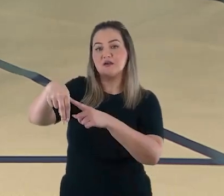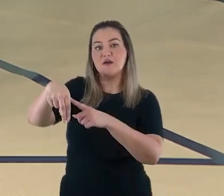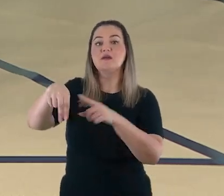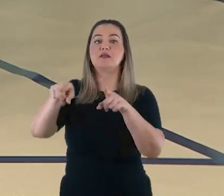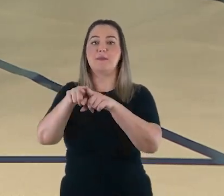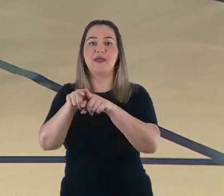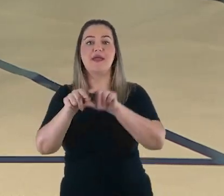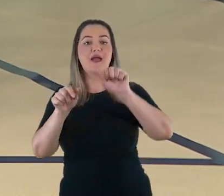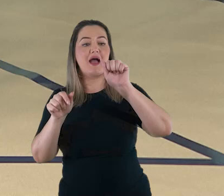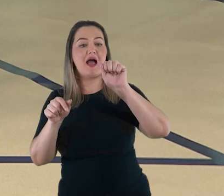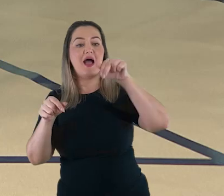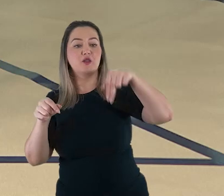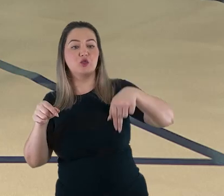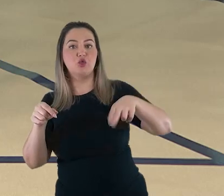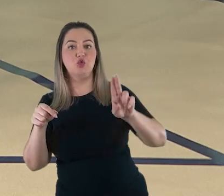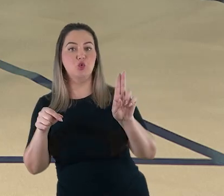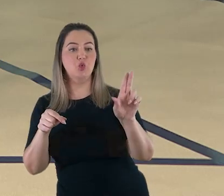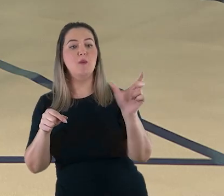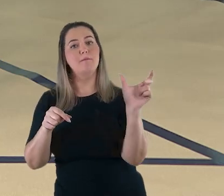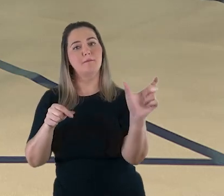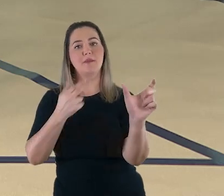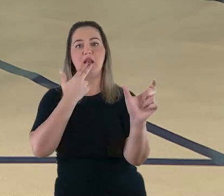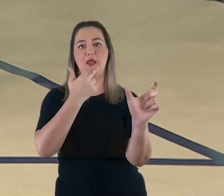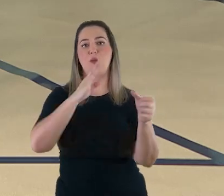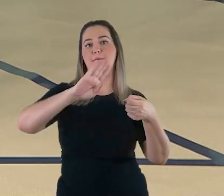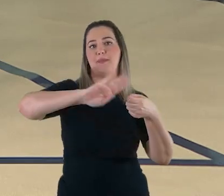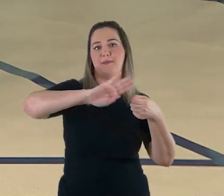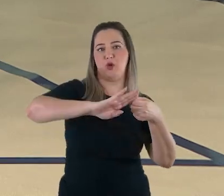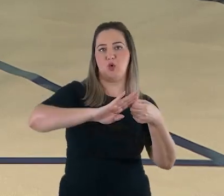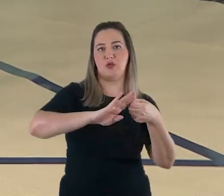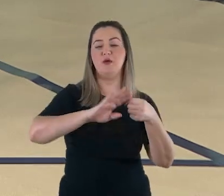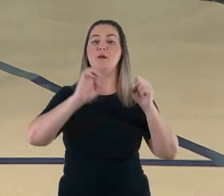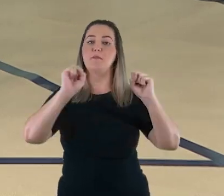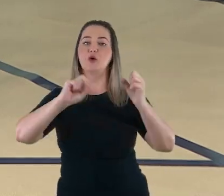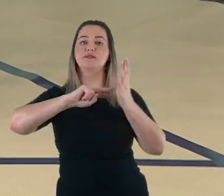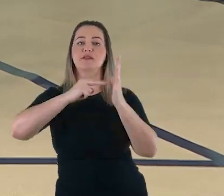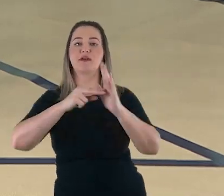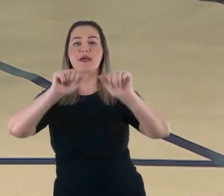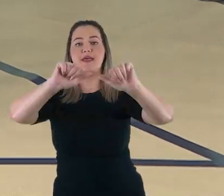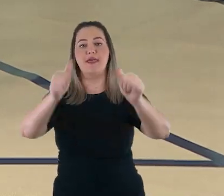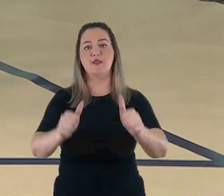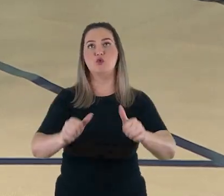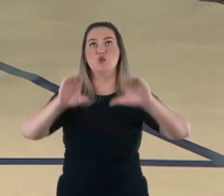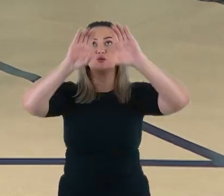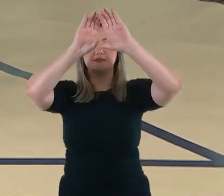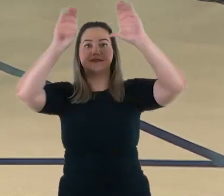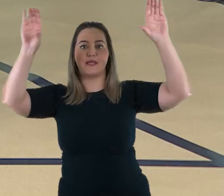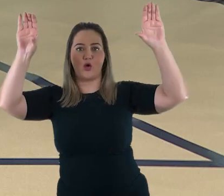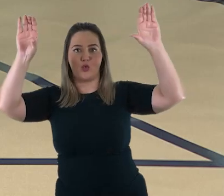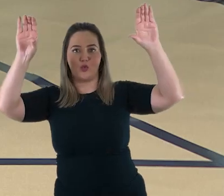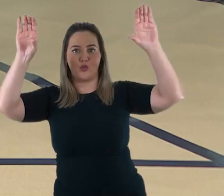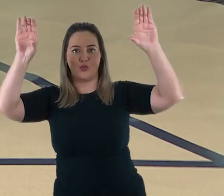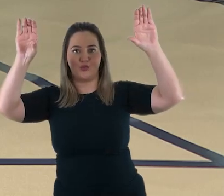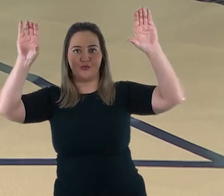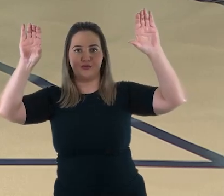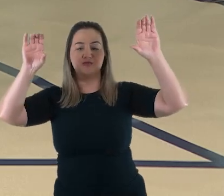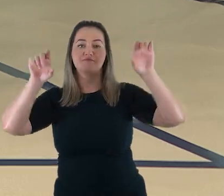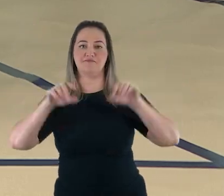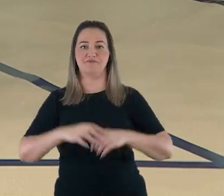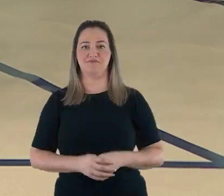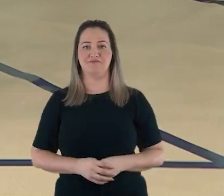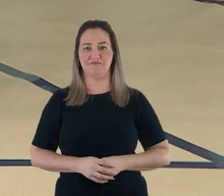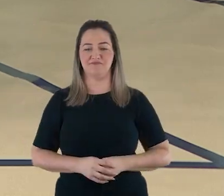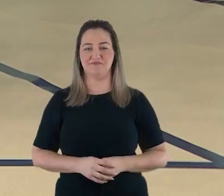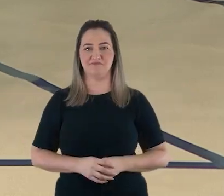Anu pelos babilônios. Então, An pode ser o deus céu ou o próprio céu, e Anu, como os babilônios o chamavam.